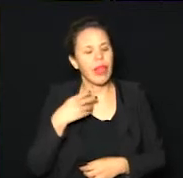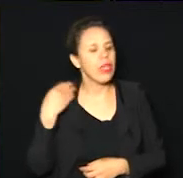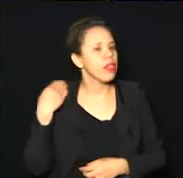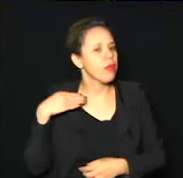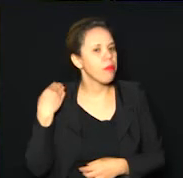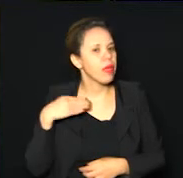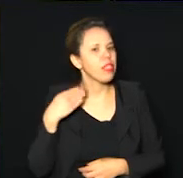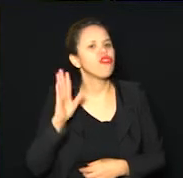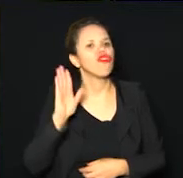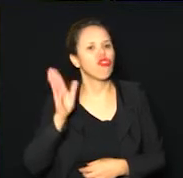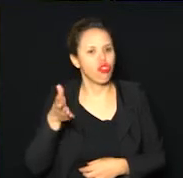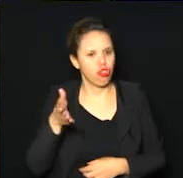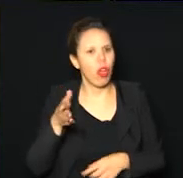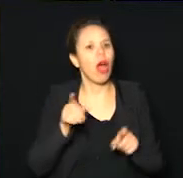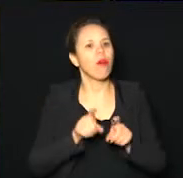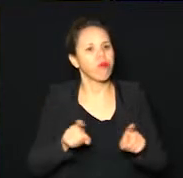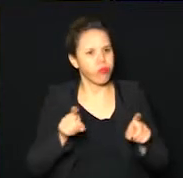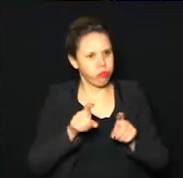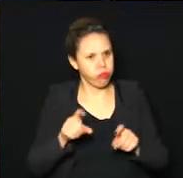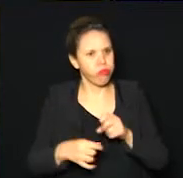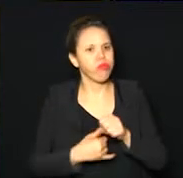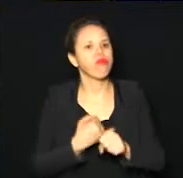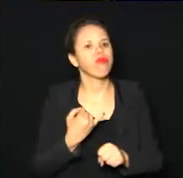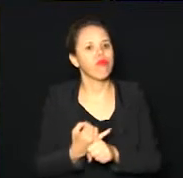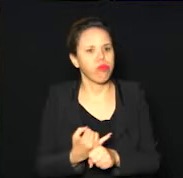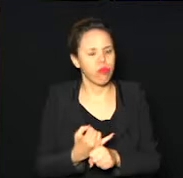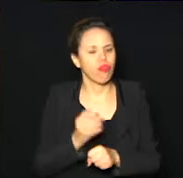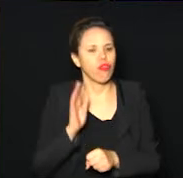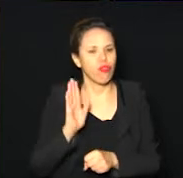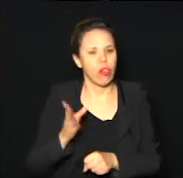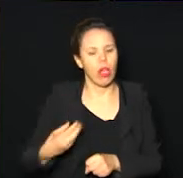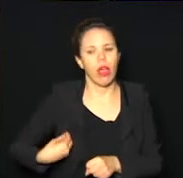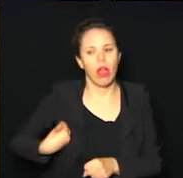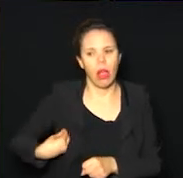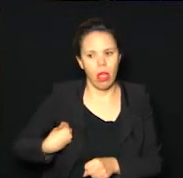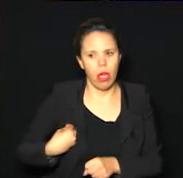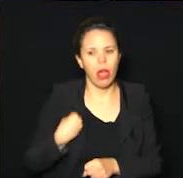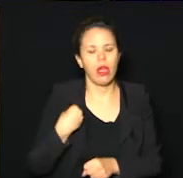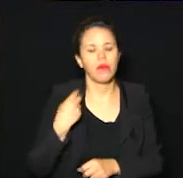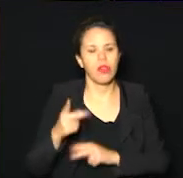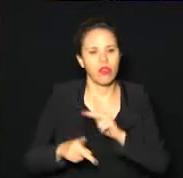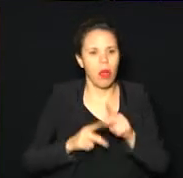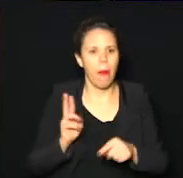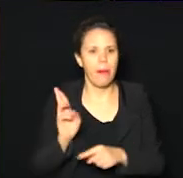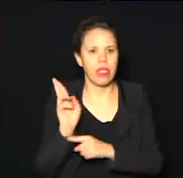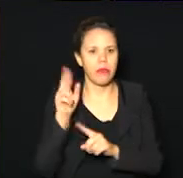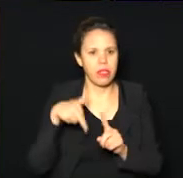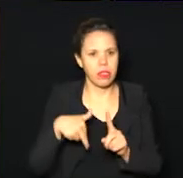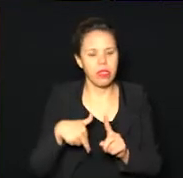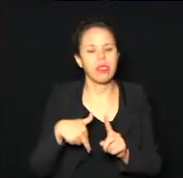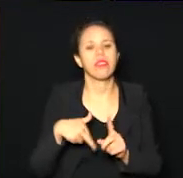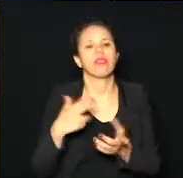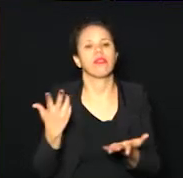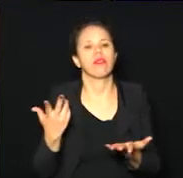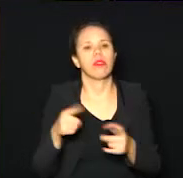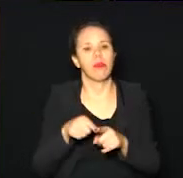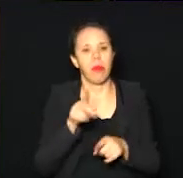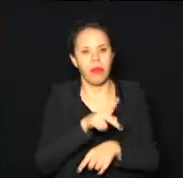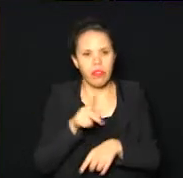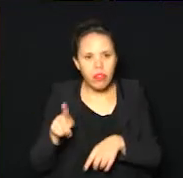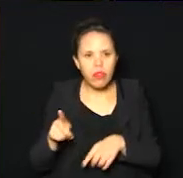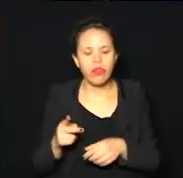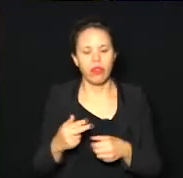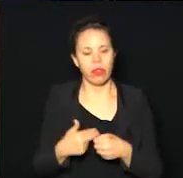já está conectada junto com os convidados, tem aí a participação de representantes dos trabalhadores, também dos docentes da